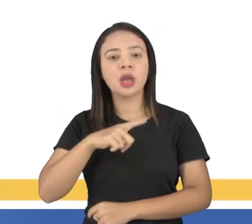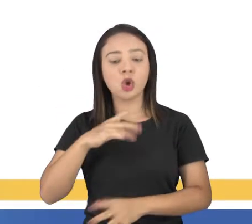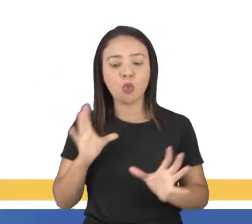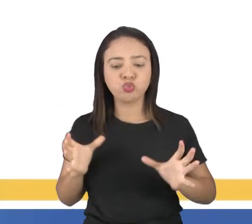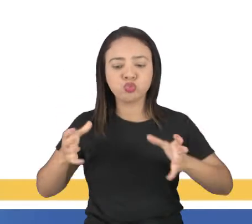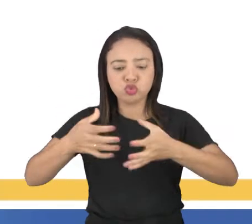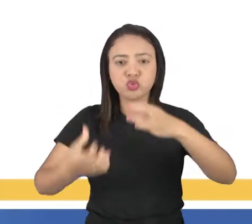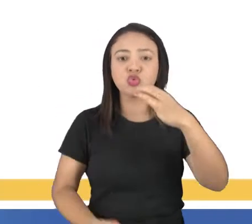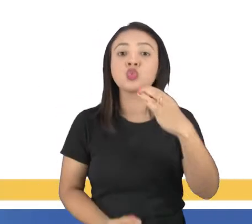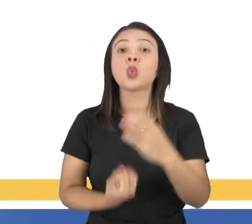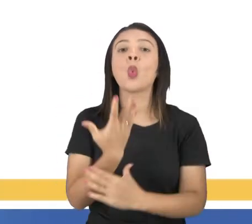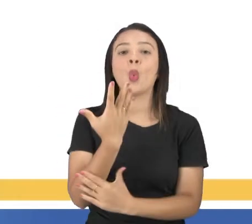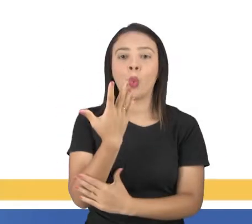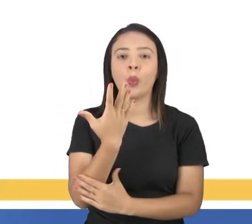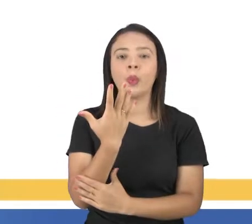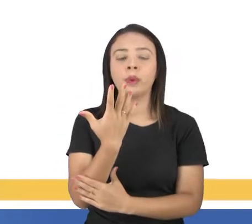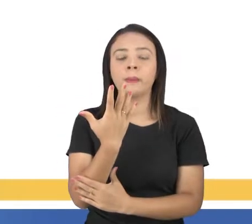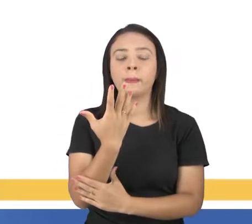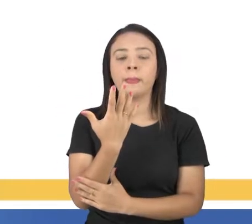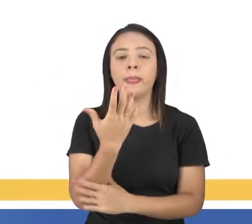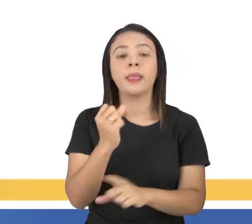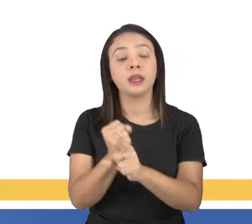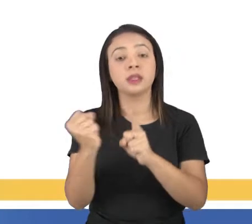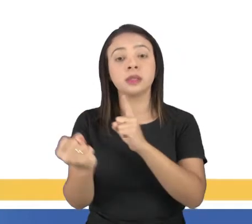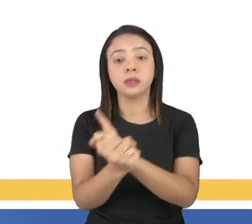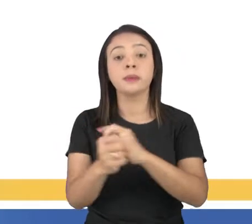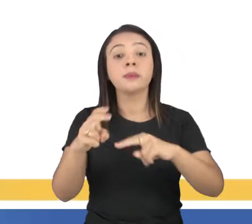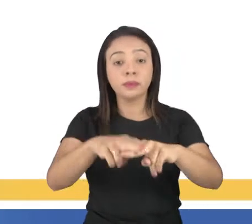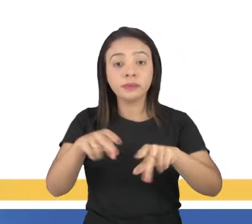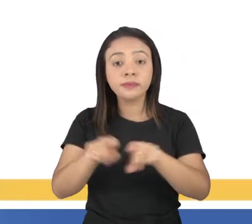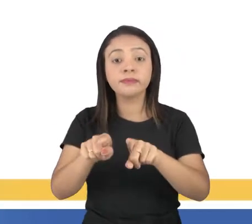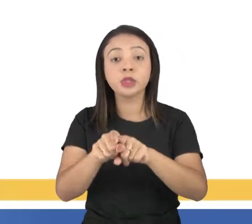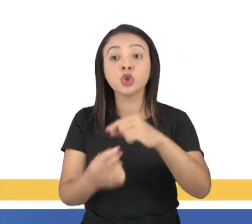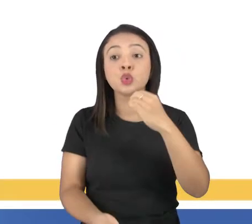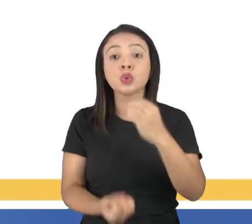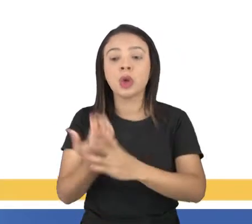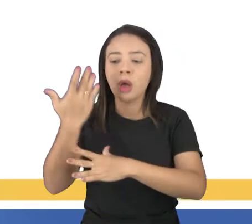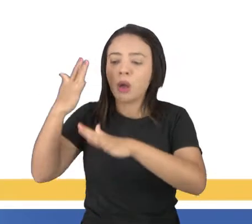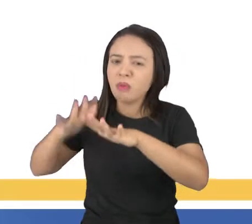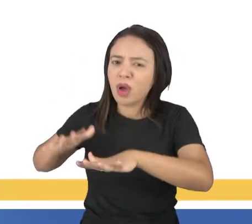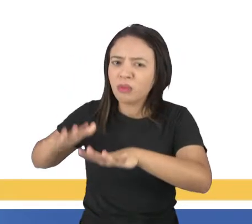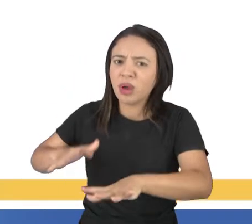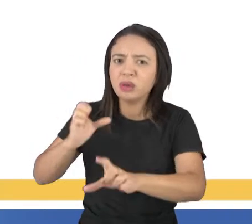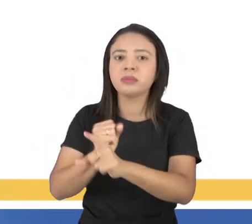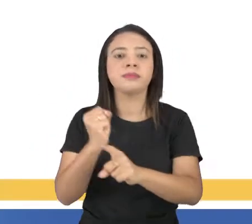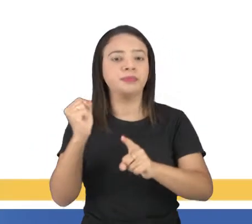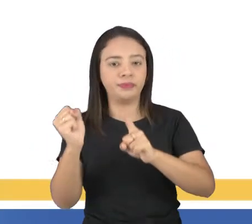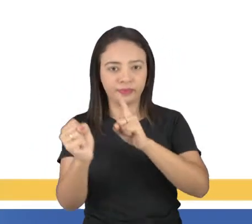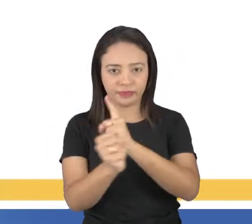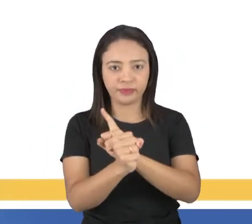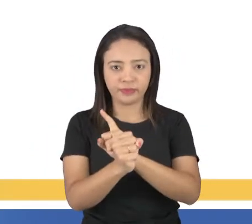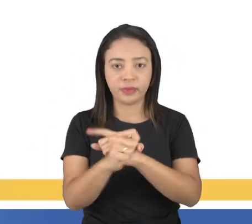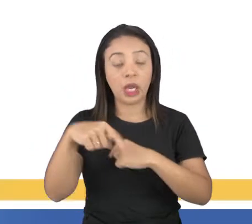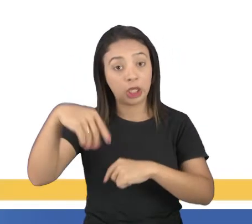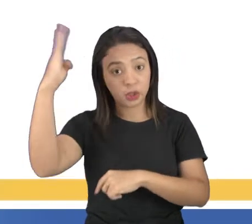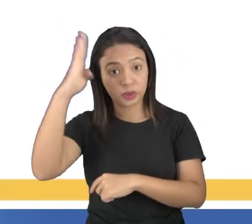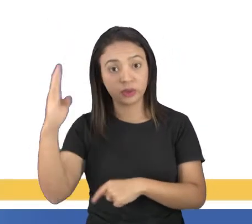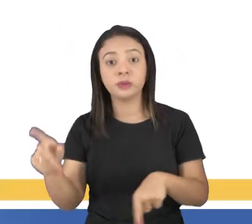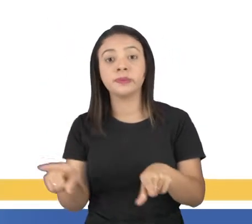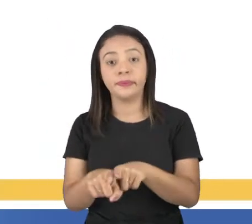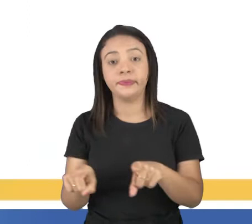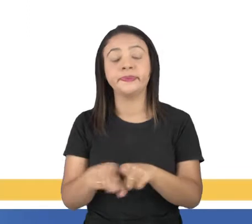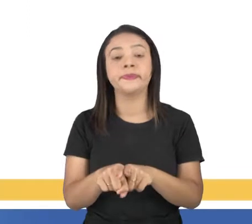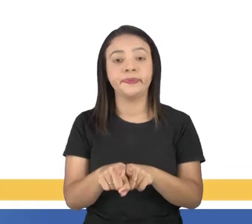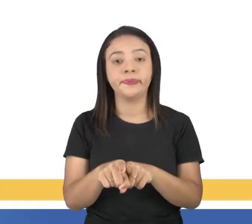os movimentos sociais já faziam parte das sociedades e civilizações antigas. Então, no Brasil não foi diferente, certo?